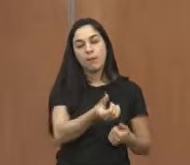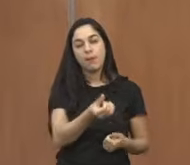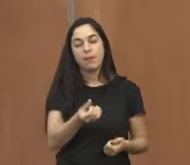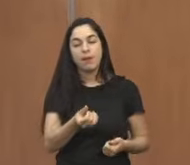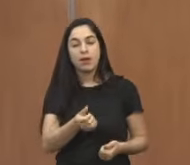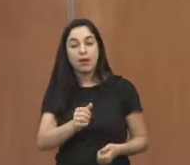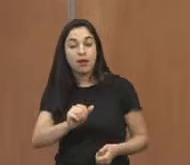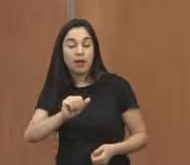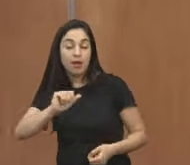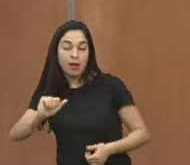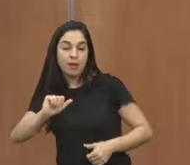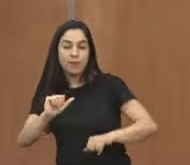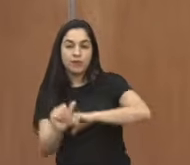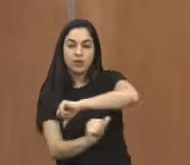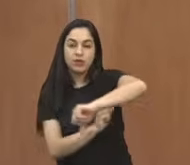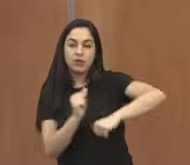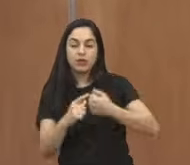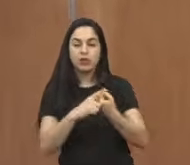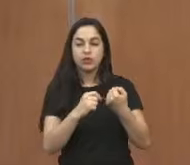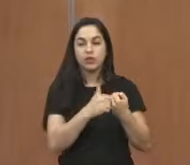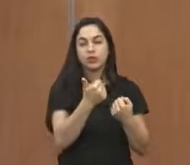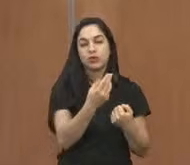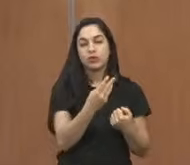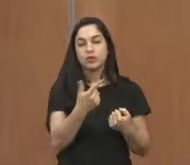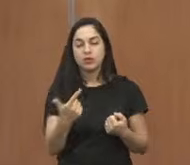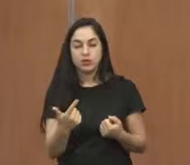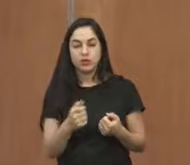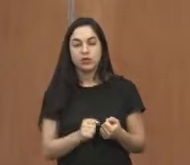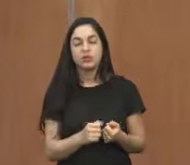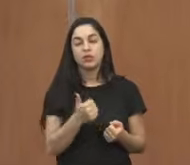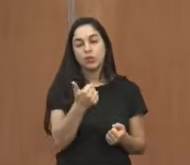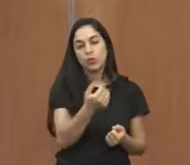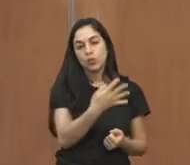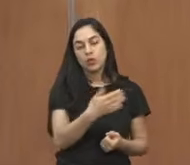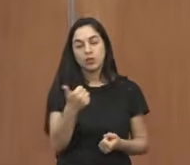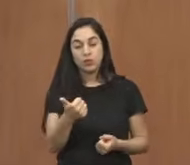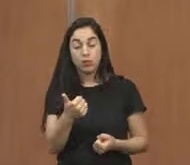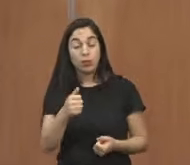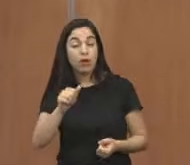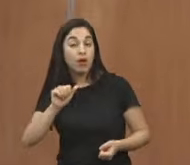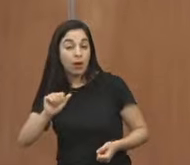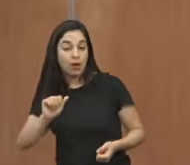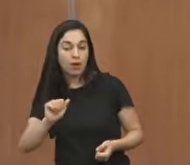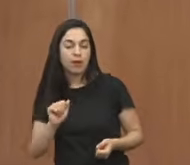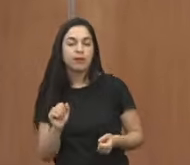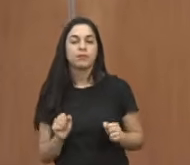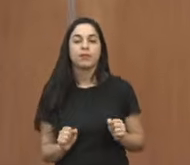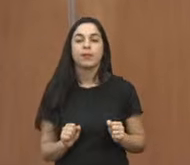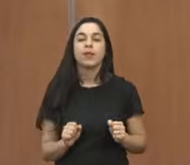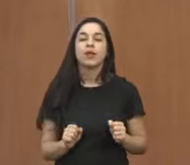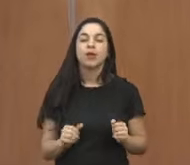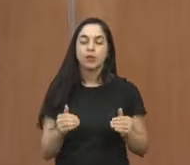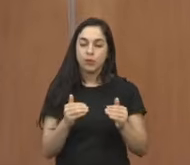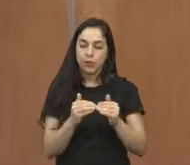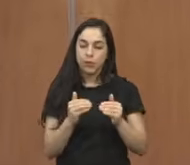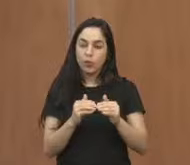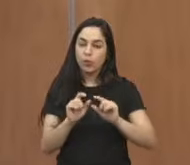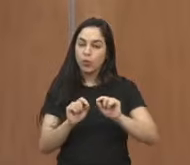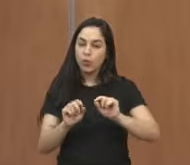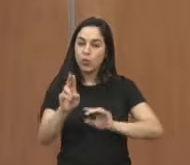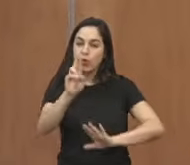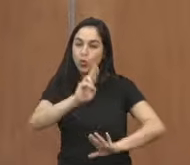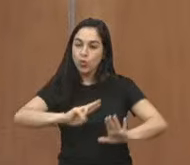as modificações dos artigos 132 e 141A consolidam o uso preferencial do